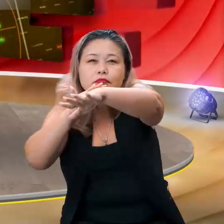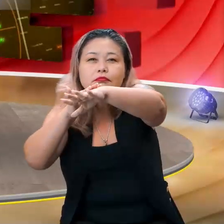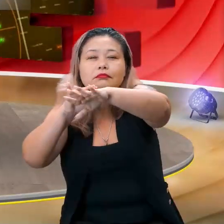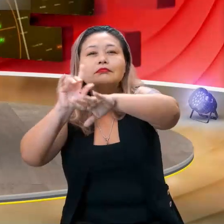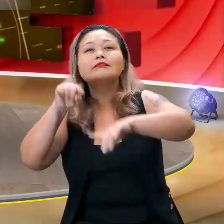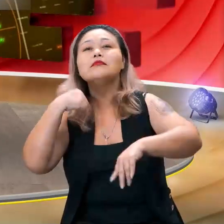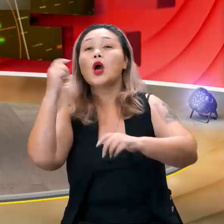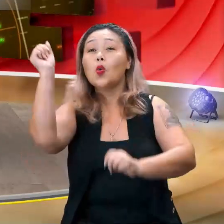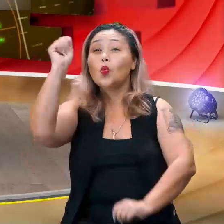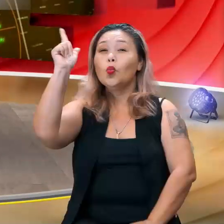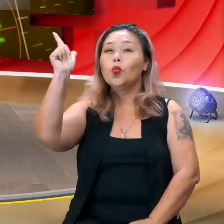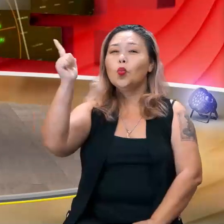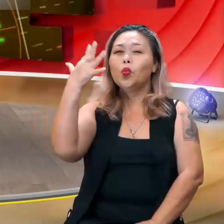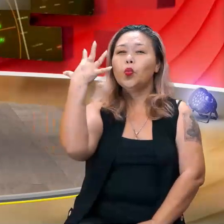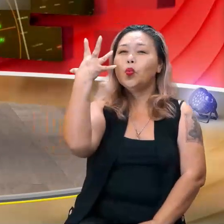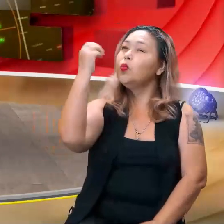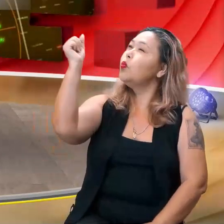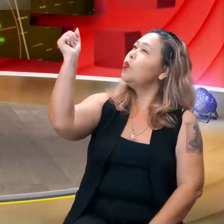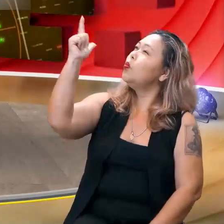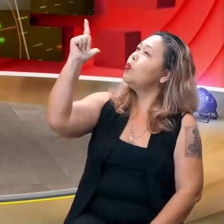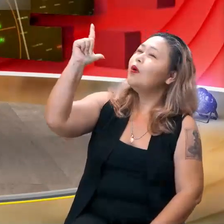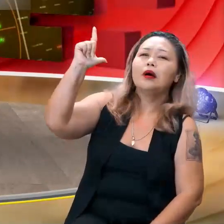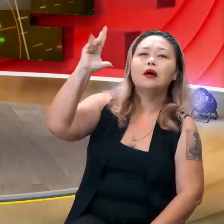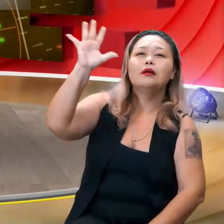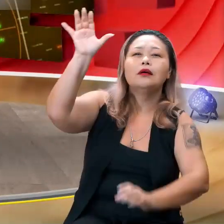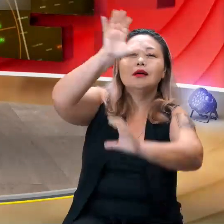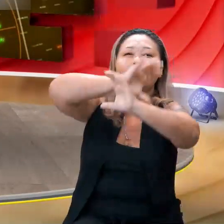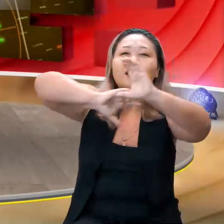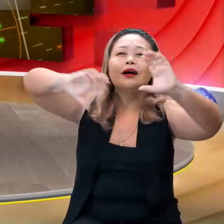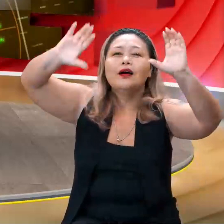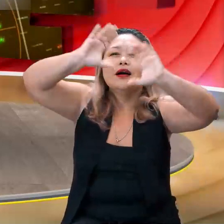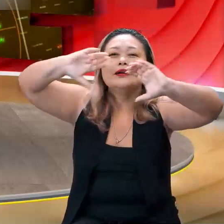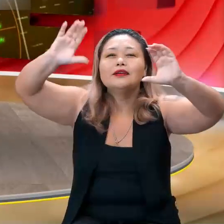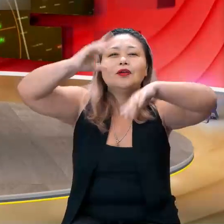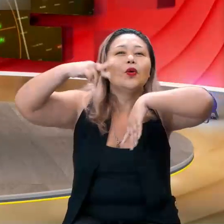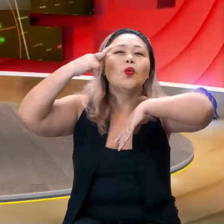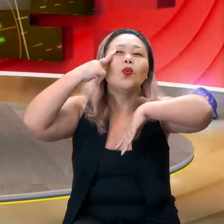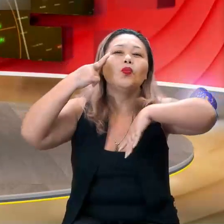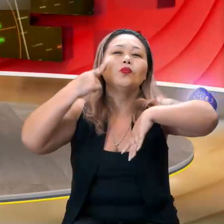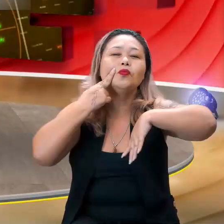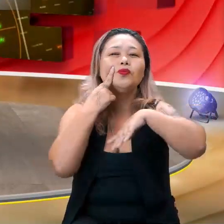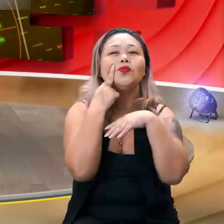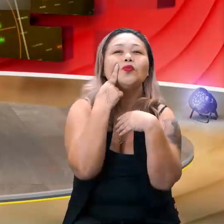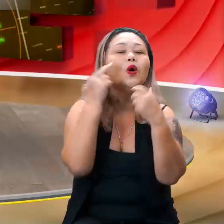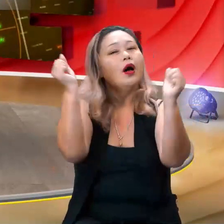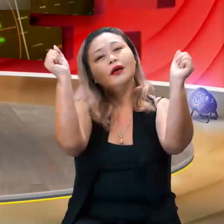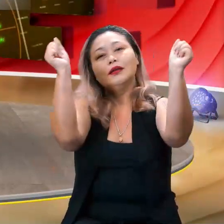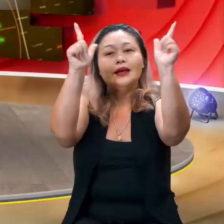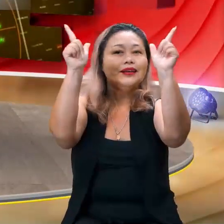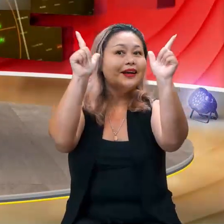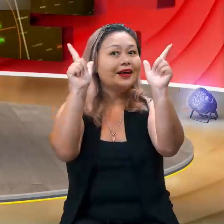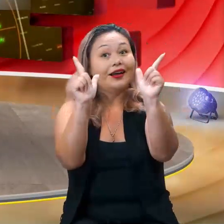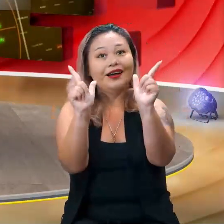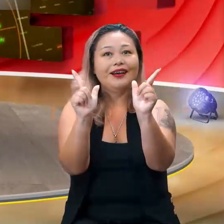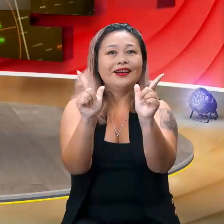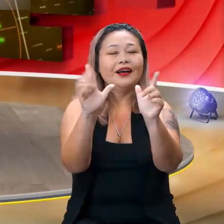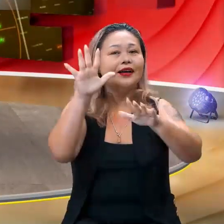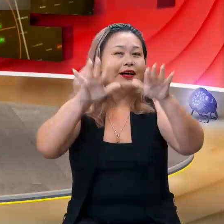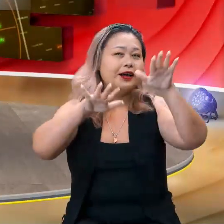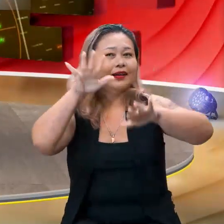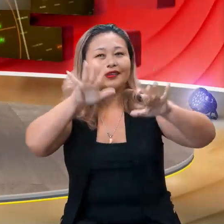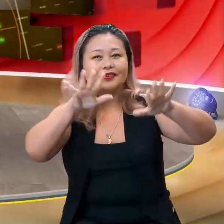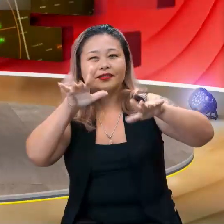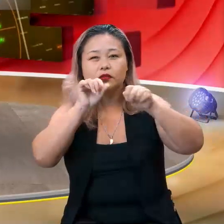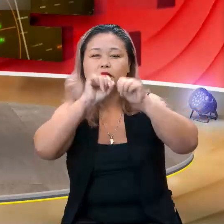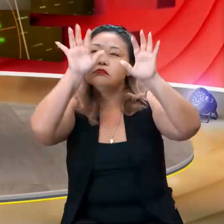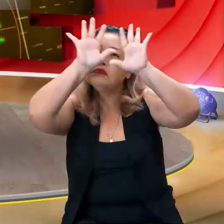olha lá que lindo nosso céu, né? Céus de Rondônia? Sempre. Azul. Às vezes nós temos uma nuvenzinha